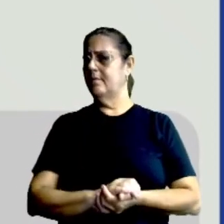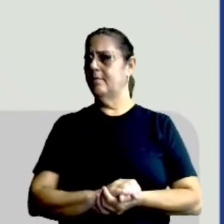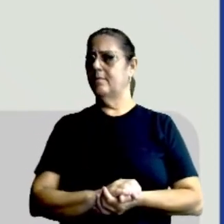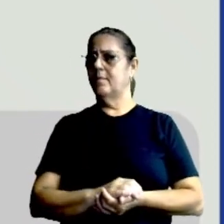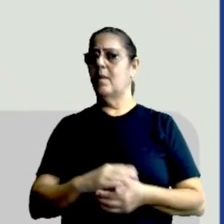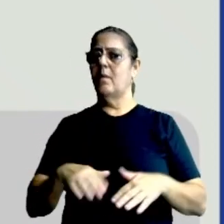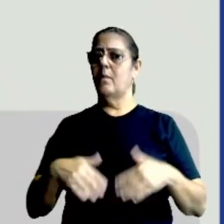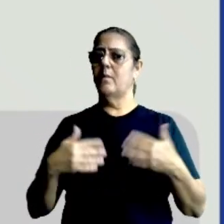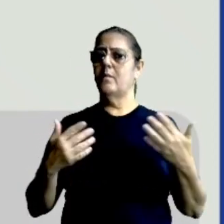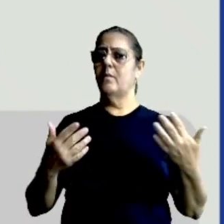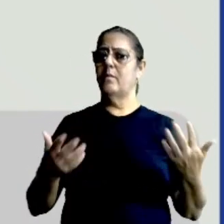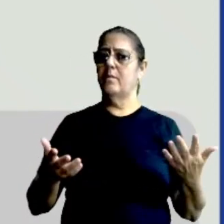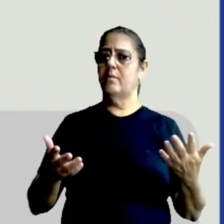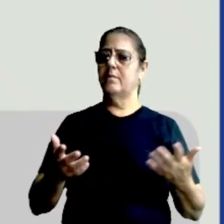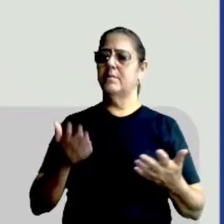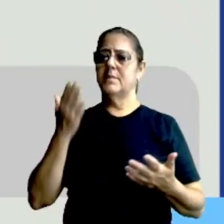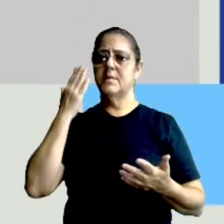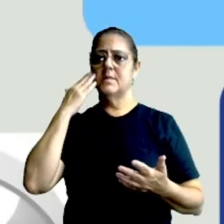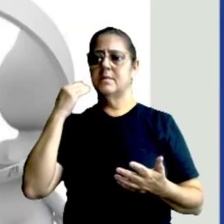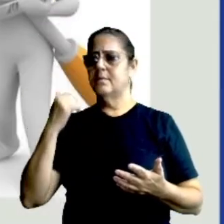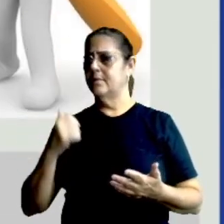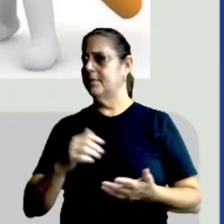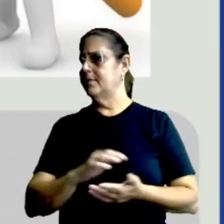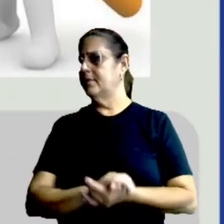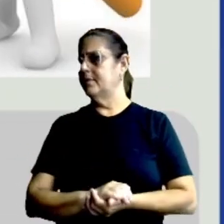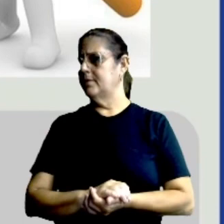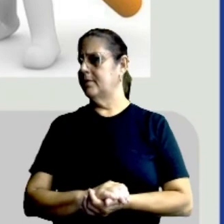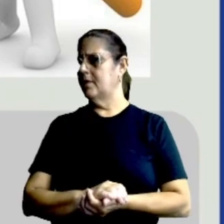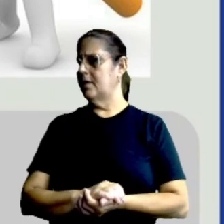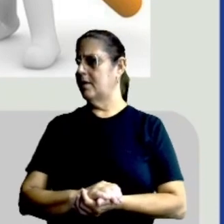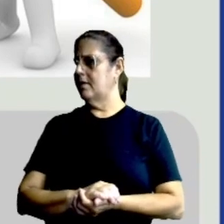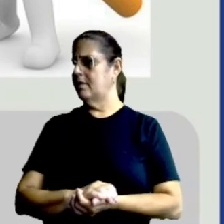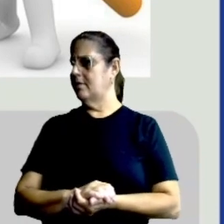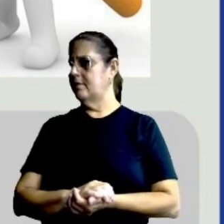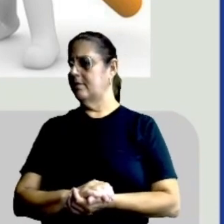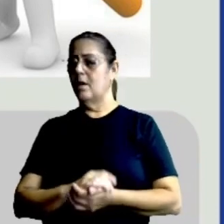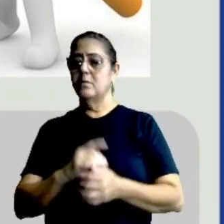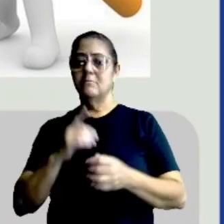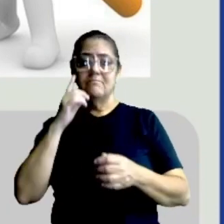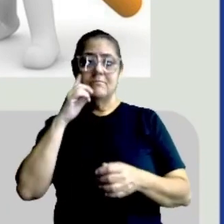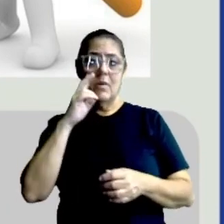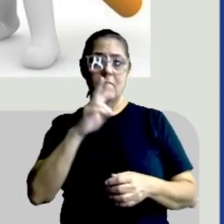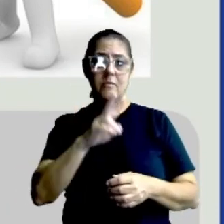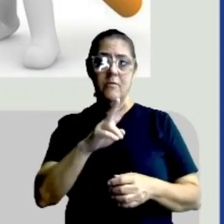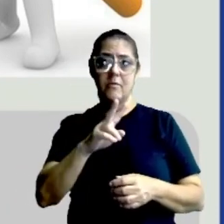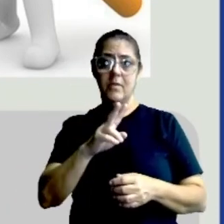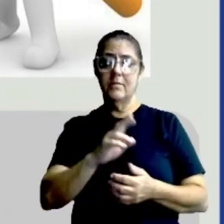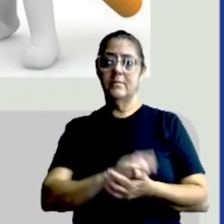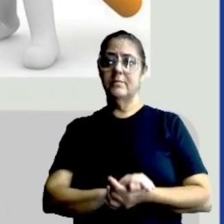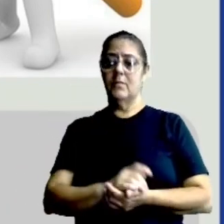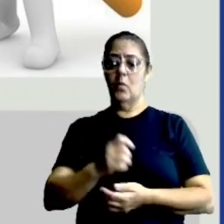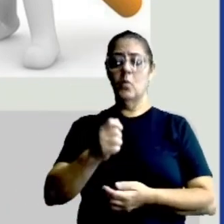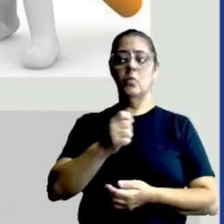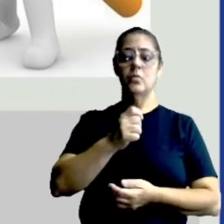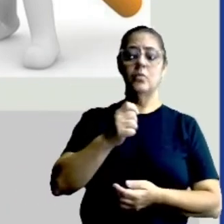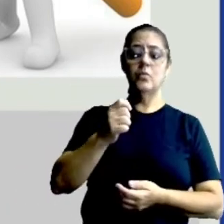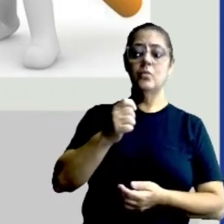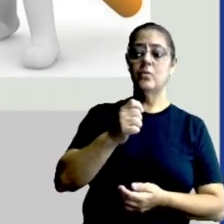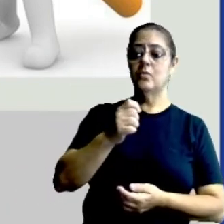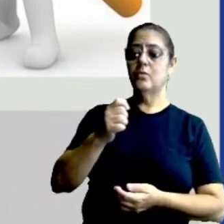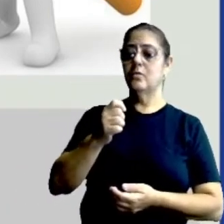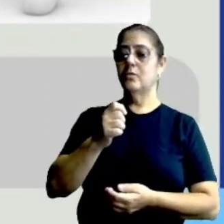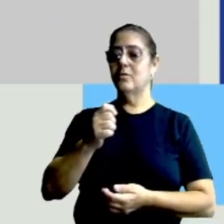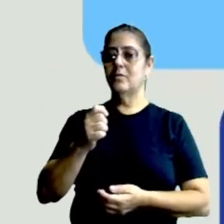descobriram vamos saber um pouquinho aí que que Visa a resposta e aí o check-in ser fala para